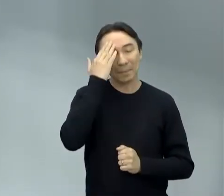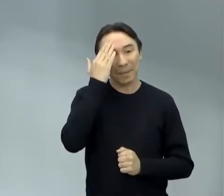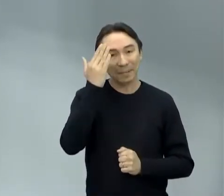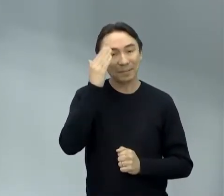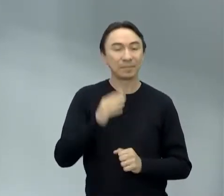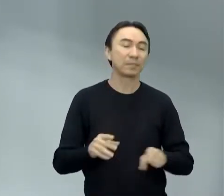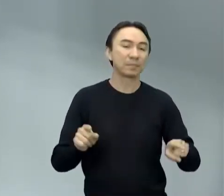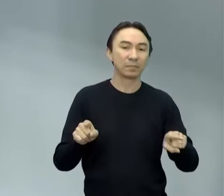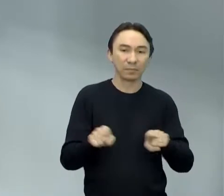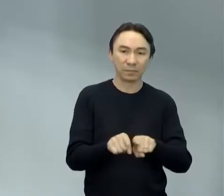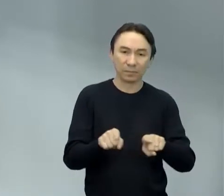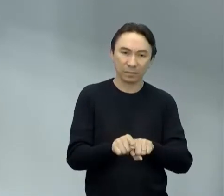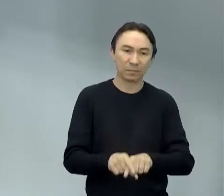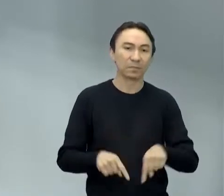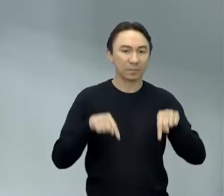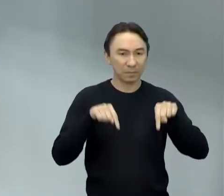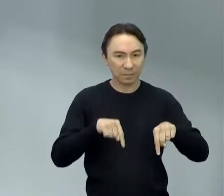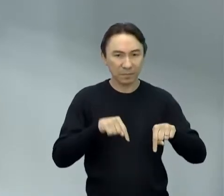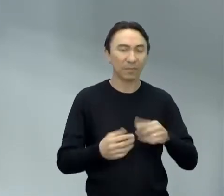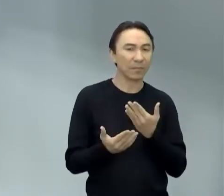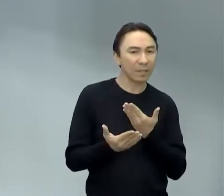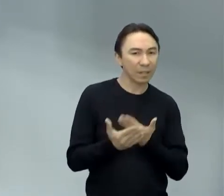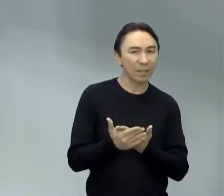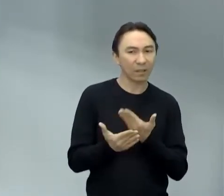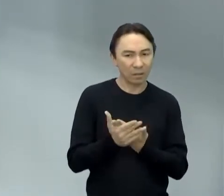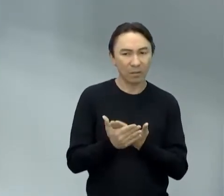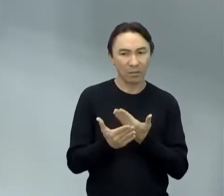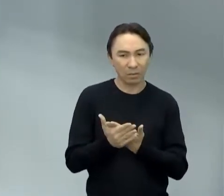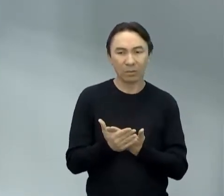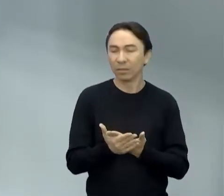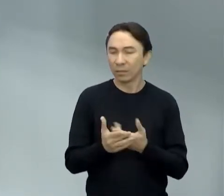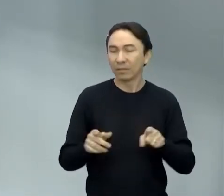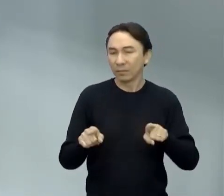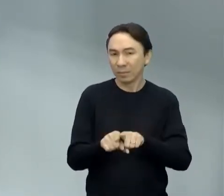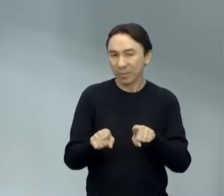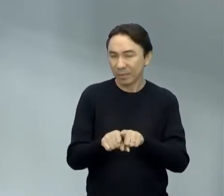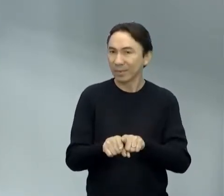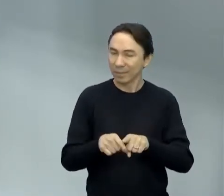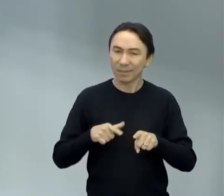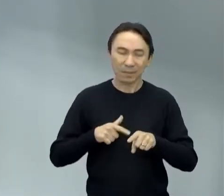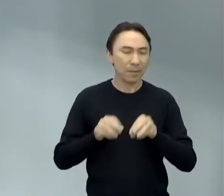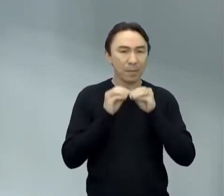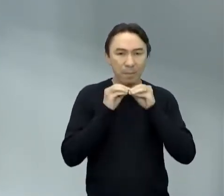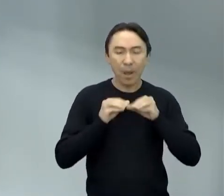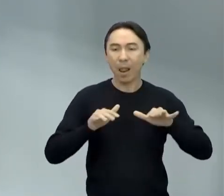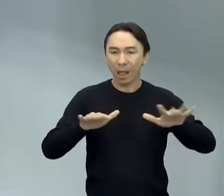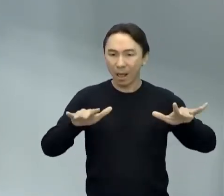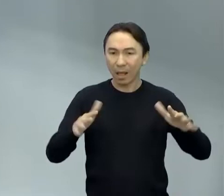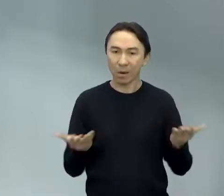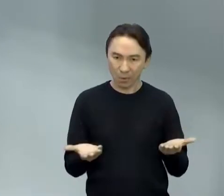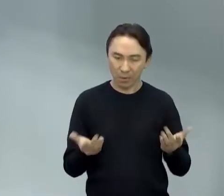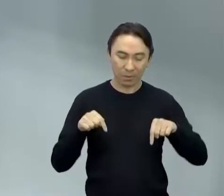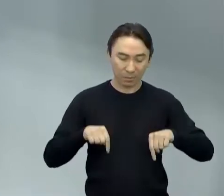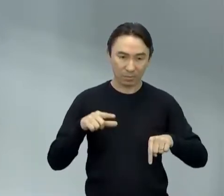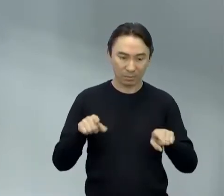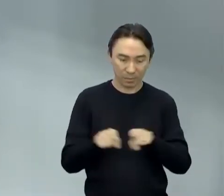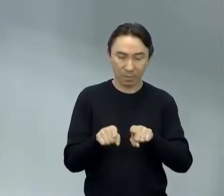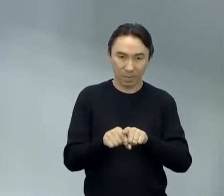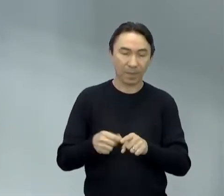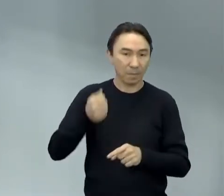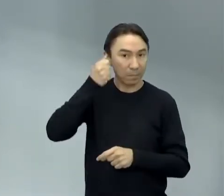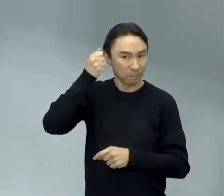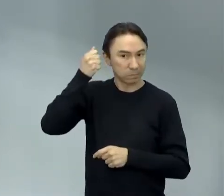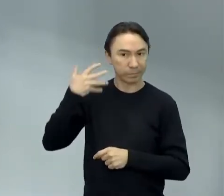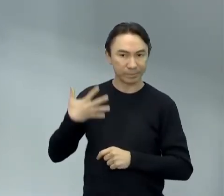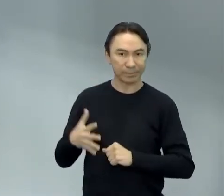para que a nossa aula fique aí, né, disponível, né, para todos, estou então fazendo agora a minha descrição. Eu